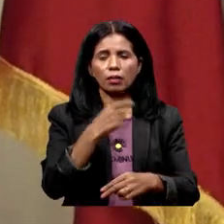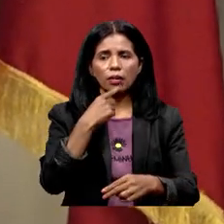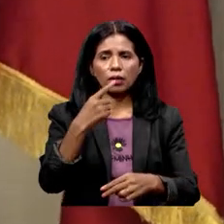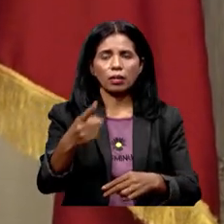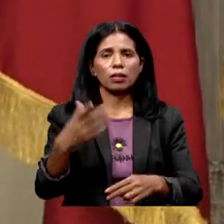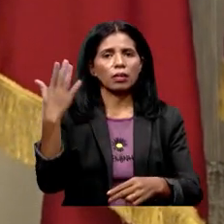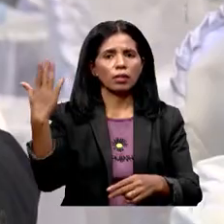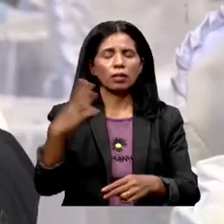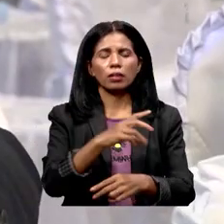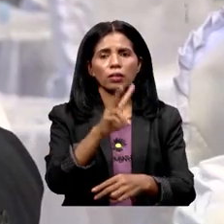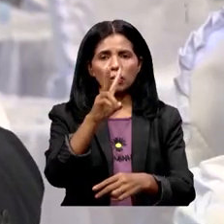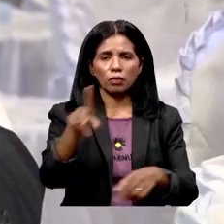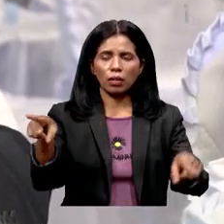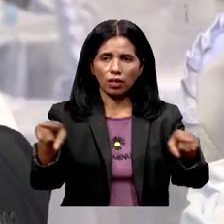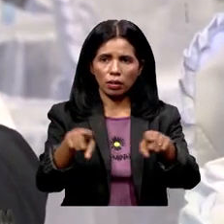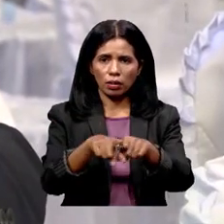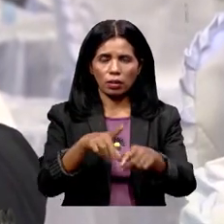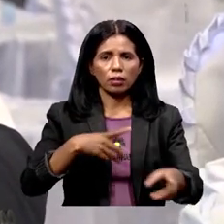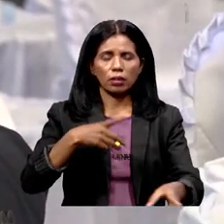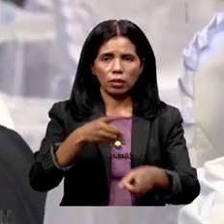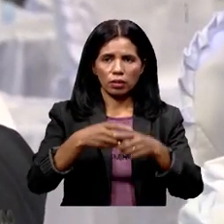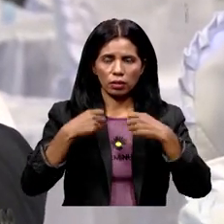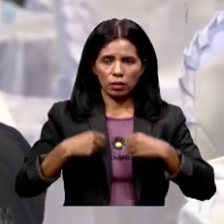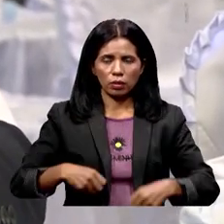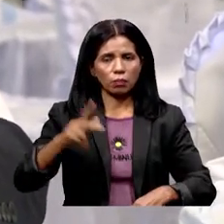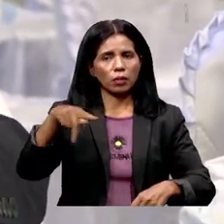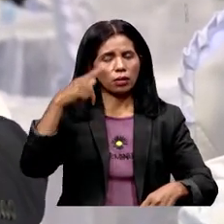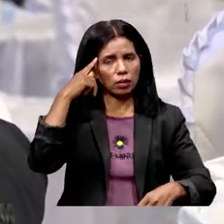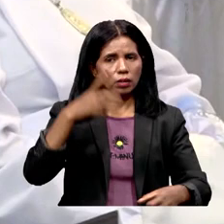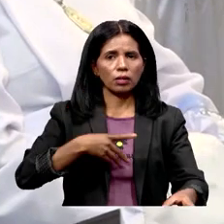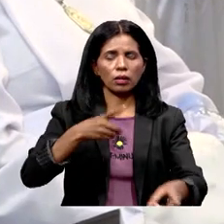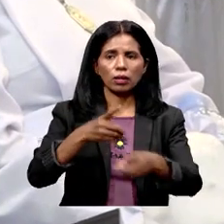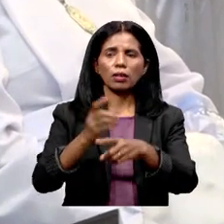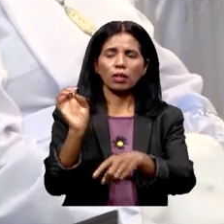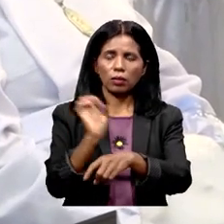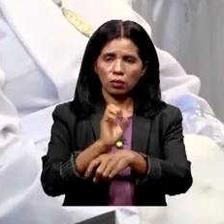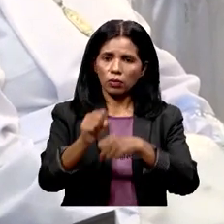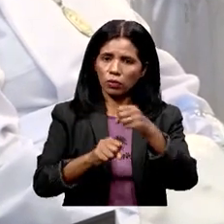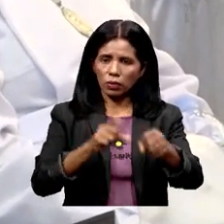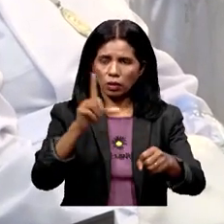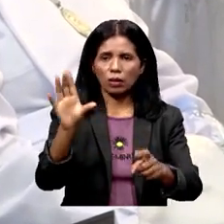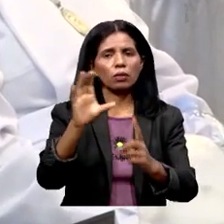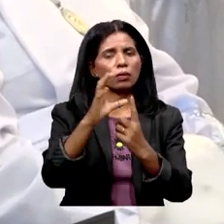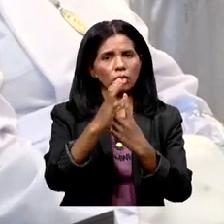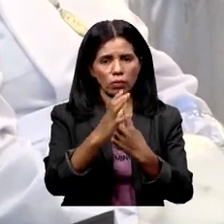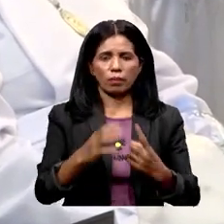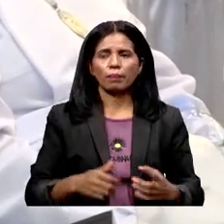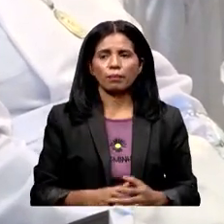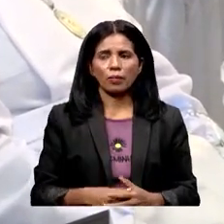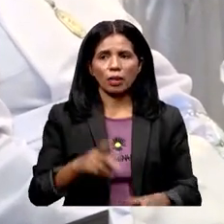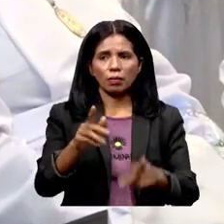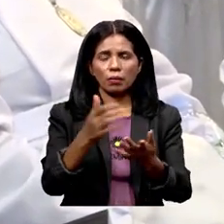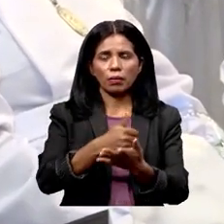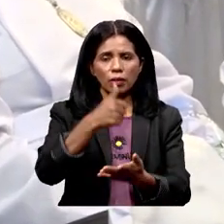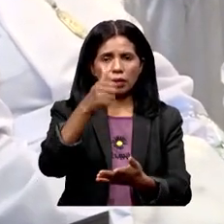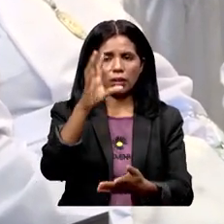iha kategoria rua hanesan Direito civil no político, no direitos econômicos, social, no cultural. Maná, nai, nai,